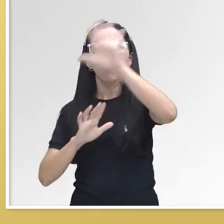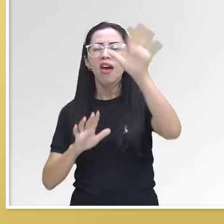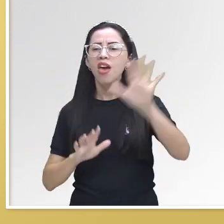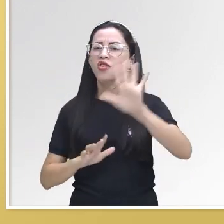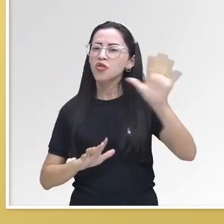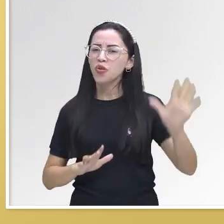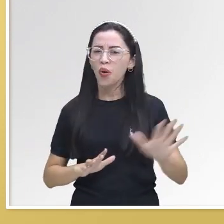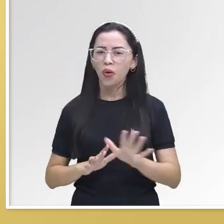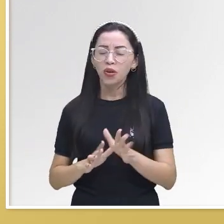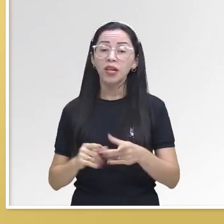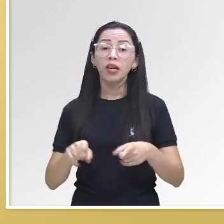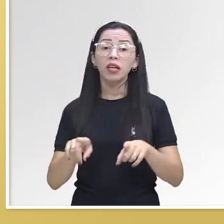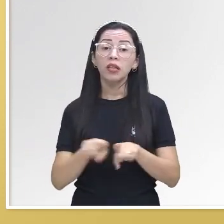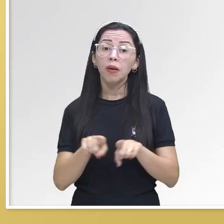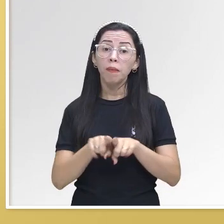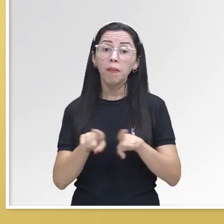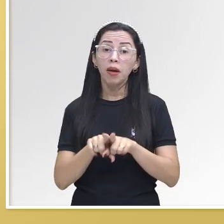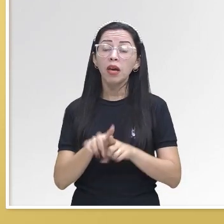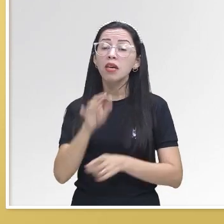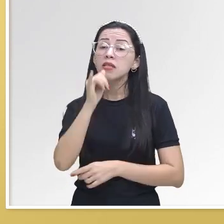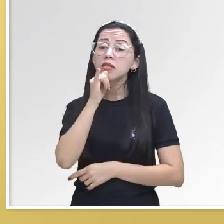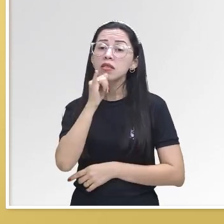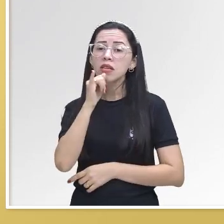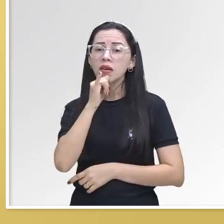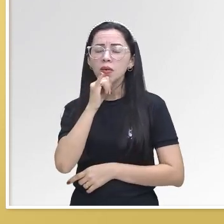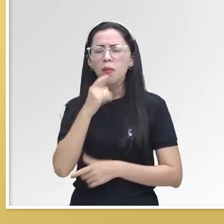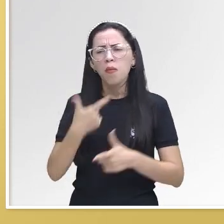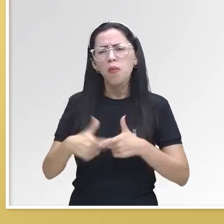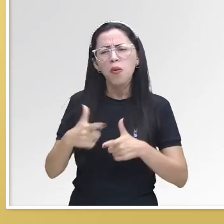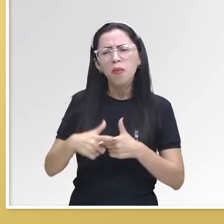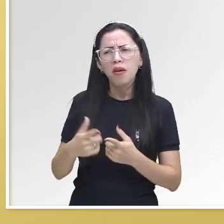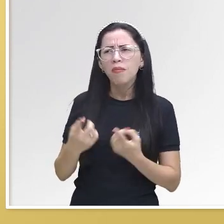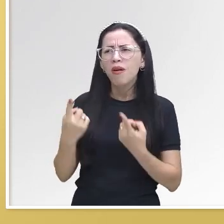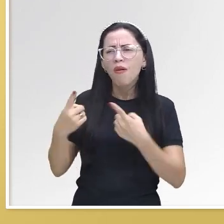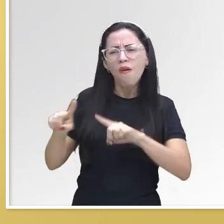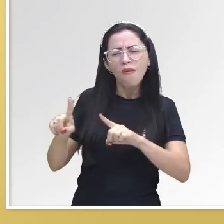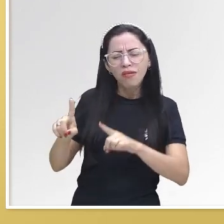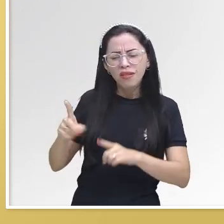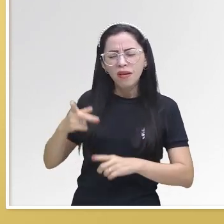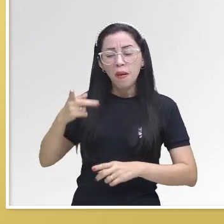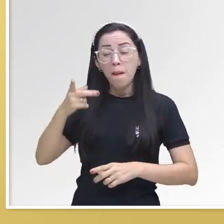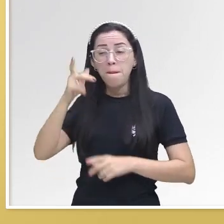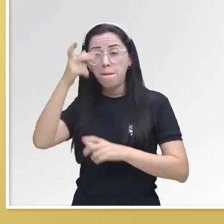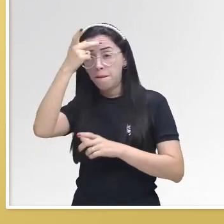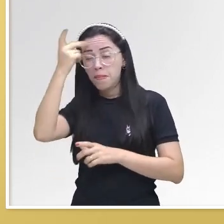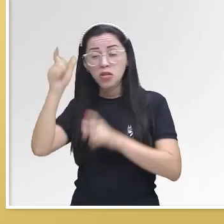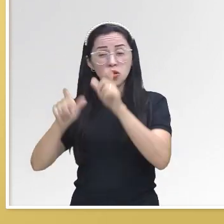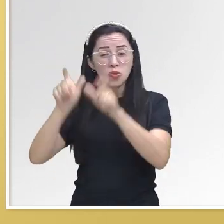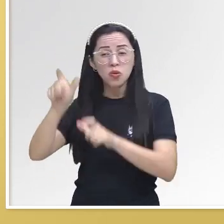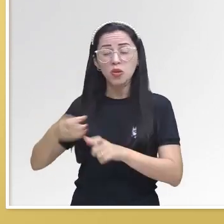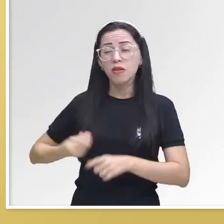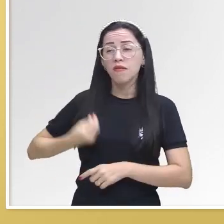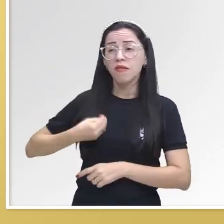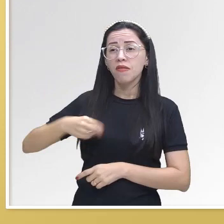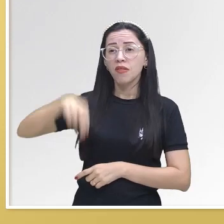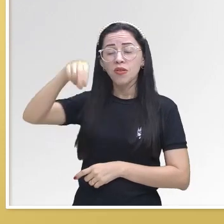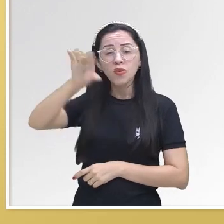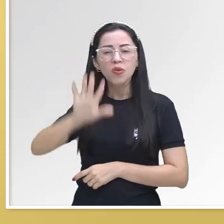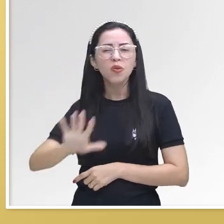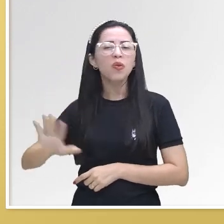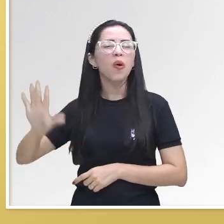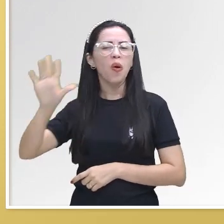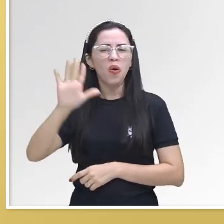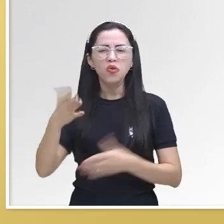xenofobismo contra os nordestinos nos últimos anos, nos últimos tempos, tem tomado conta da mídia de uma forma